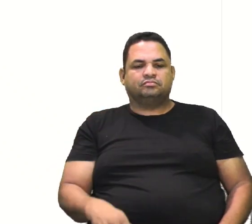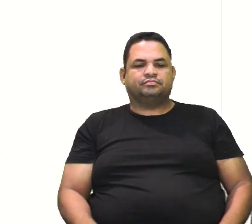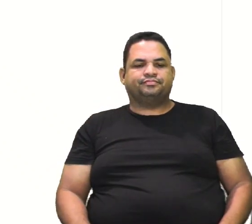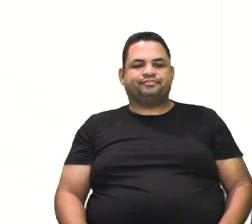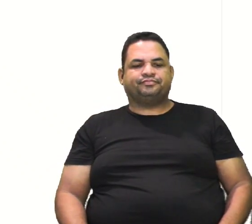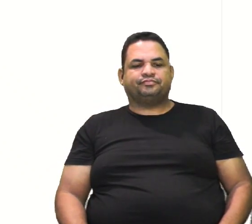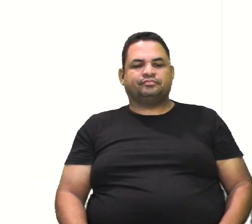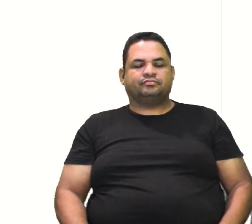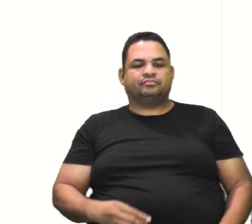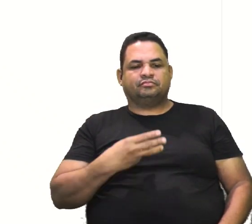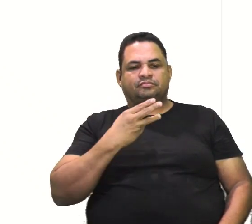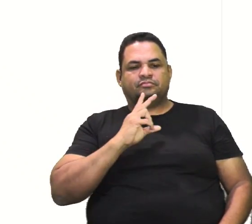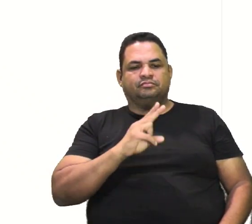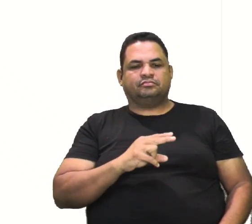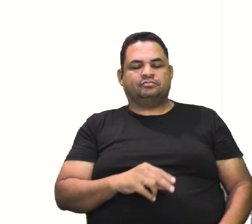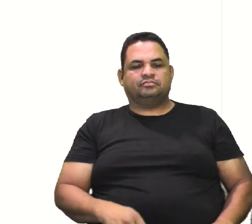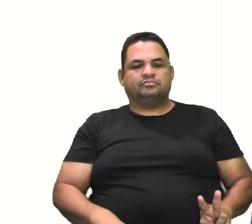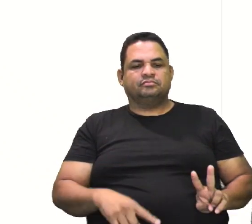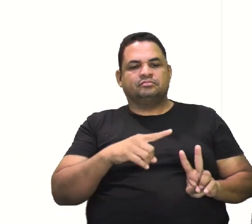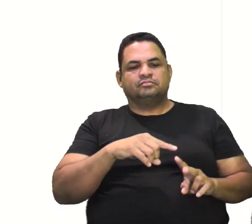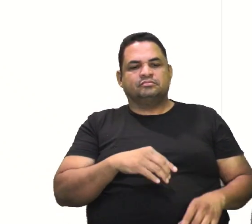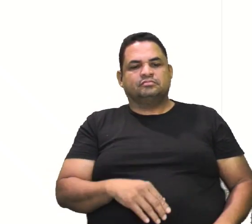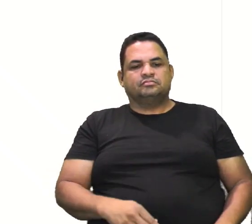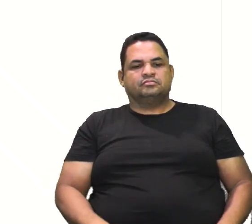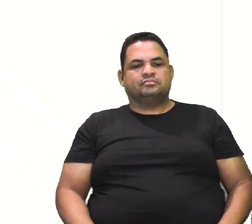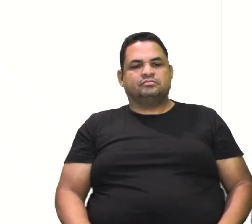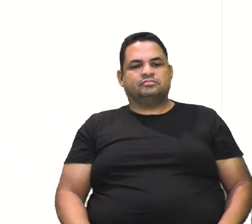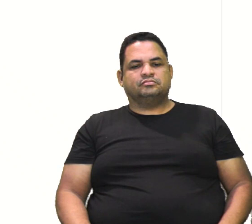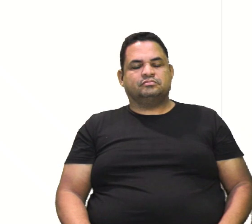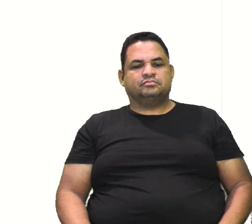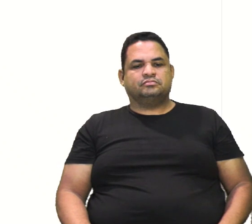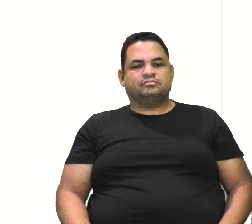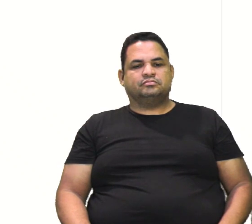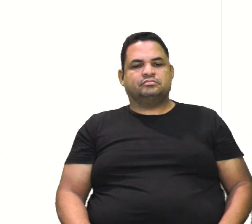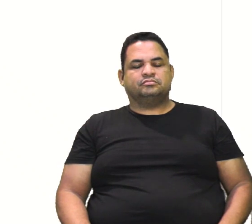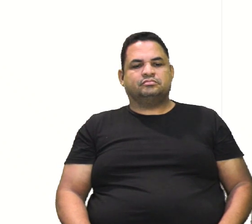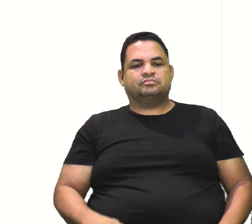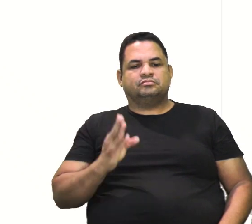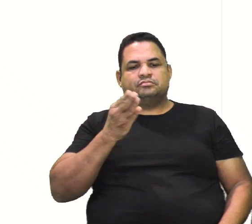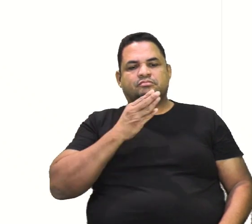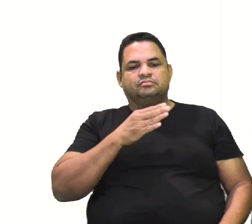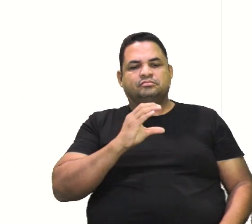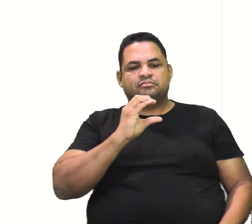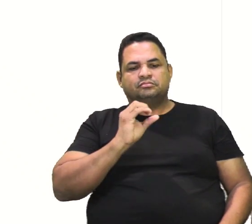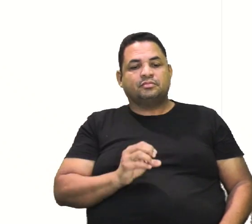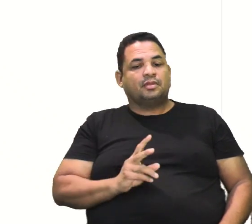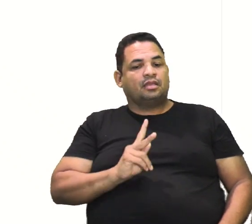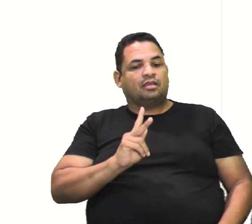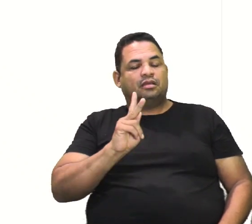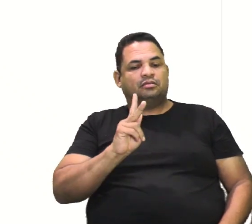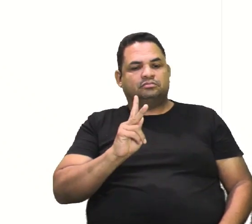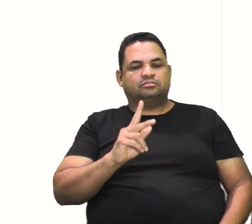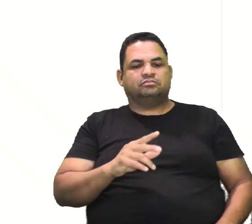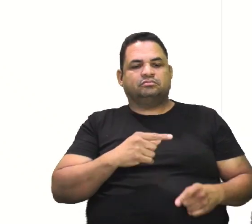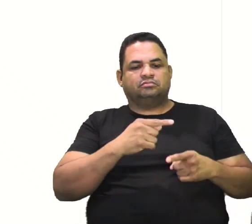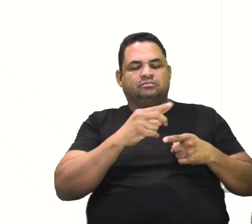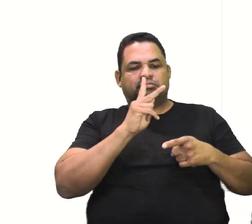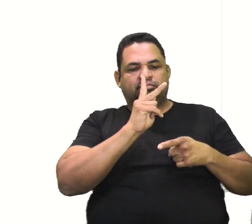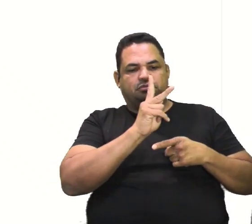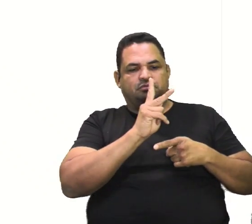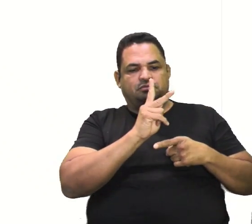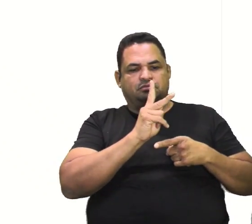lá, então. 3 vai ser igual. Isso aqui é 0, isso aqui é 0. Então, fiquei com K. Sobre...